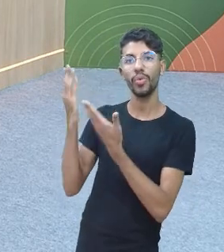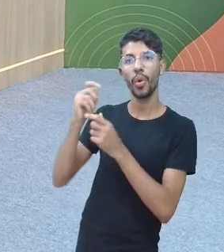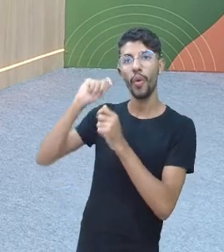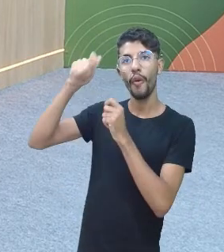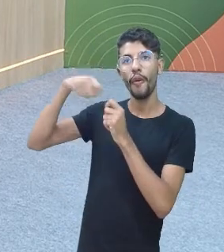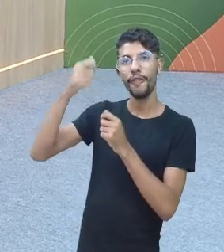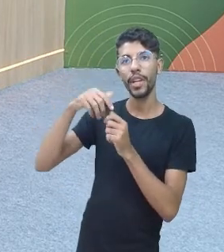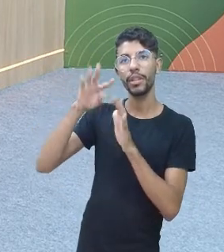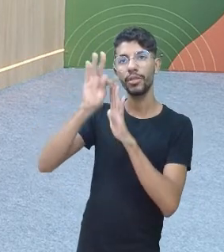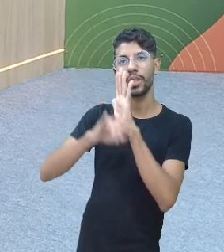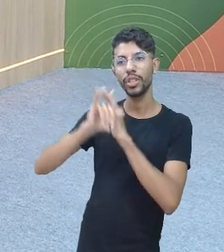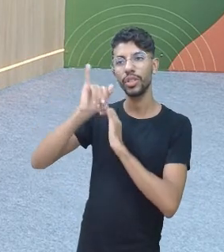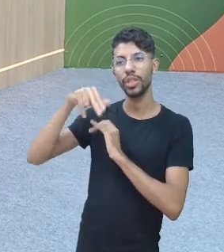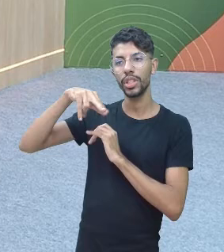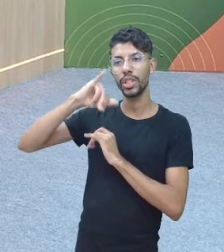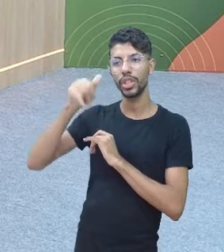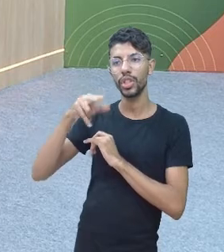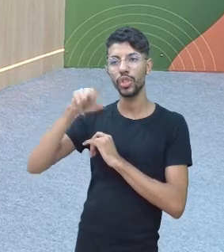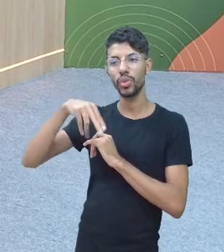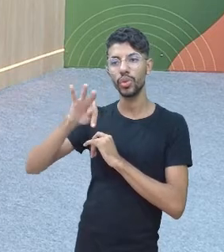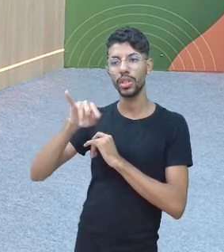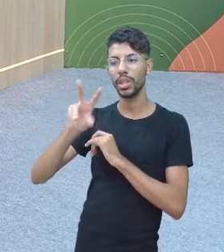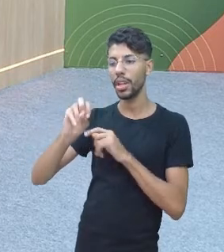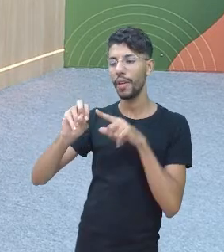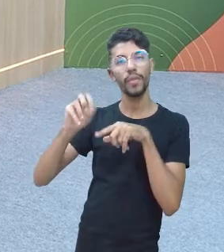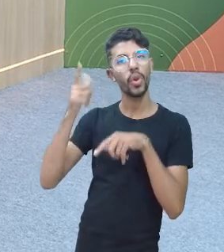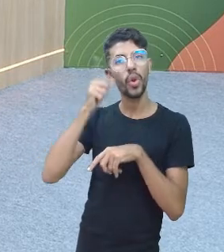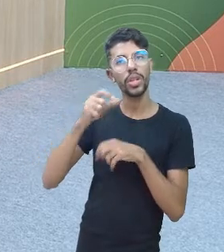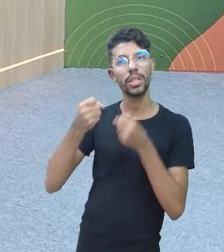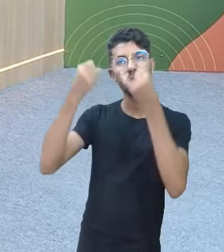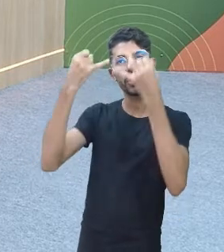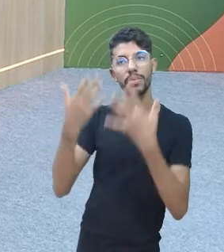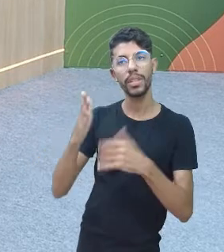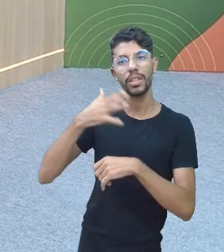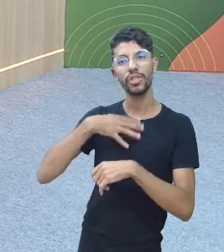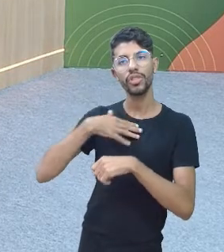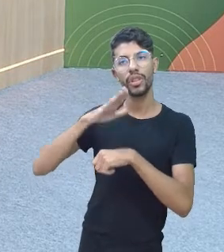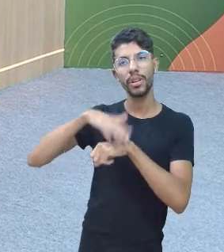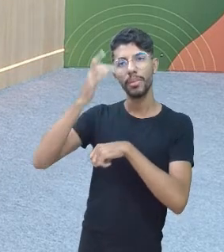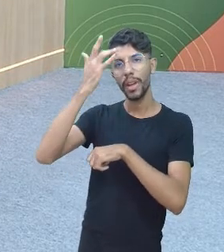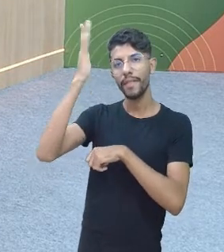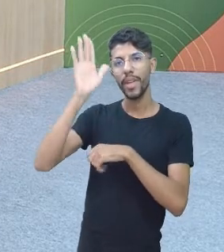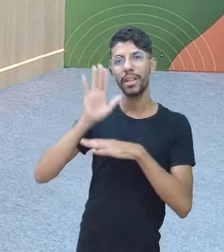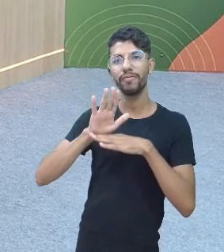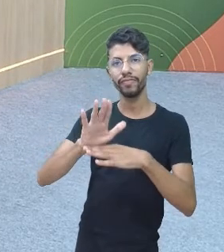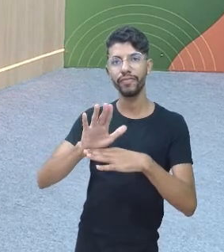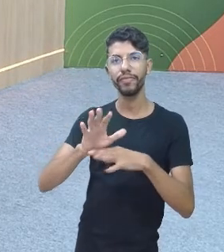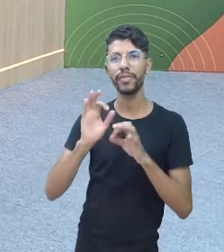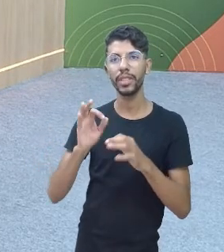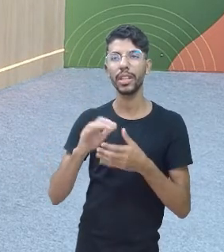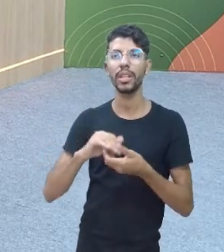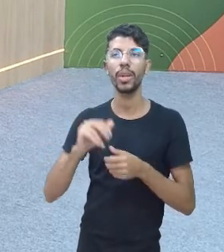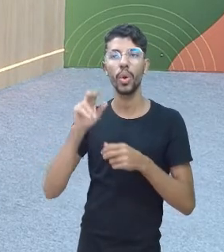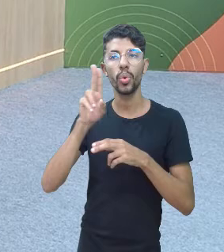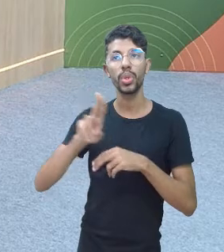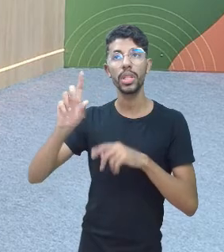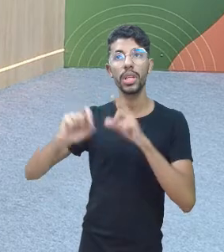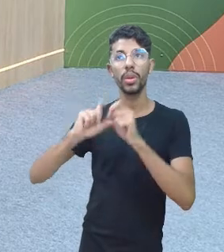aparato e consegue aí explicar de forma mais fácil para o meu interlocutor, através desse recurso da